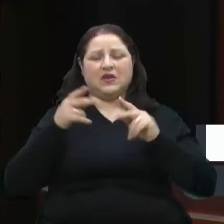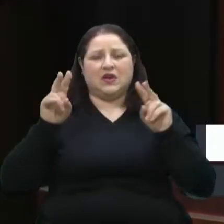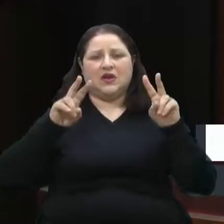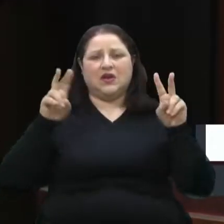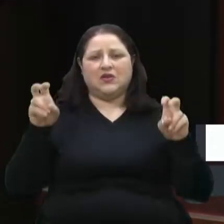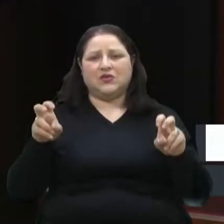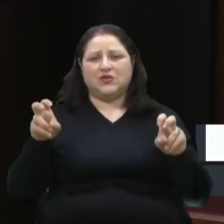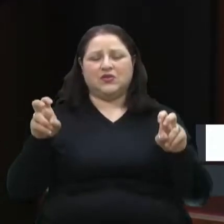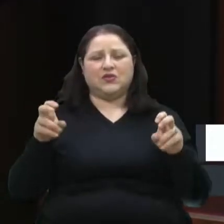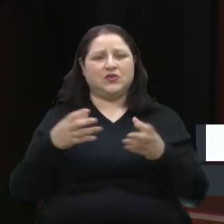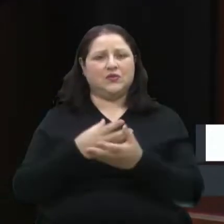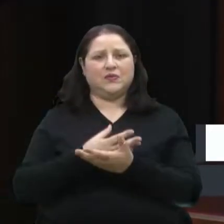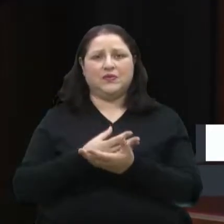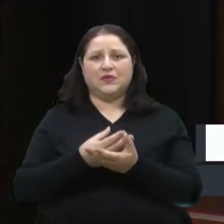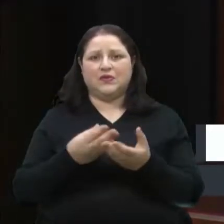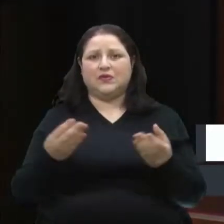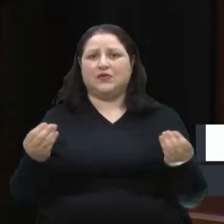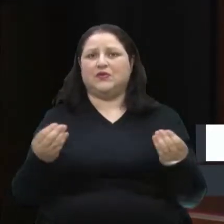muito